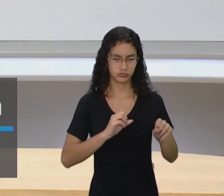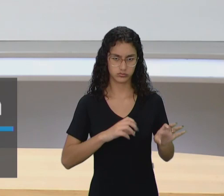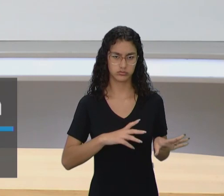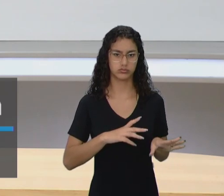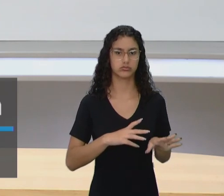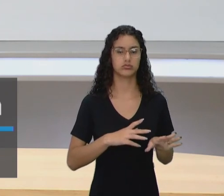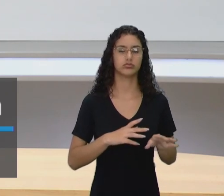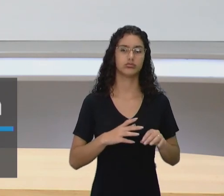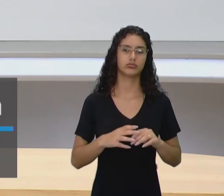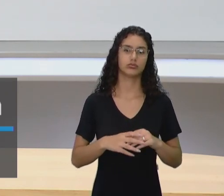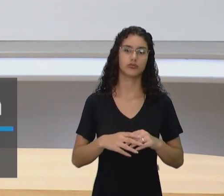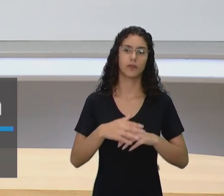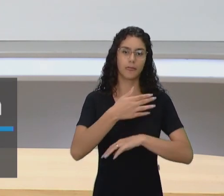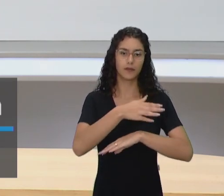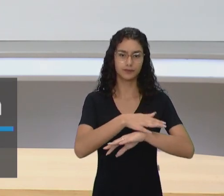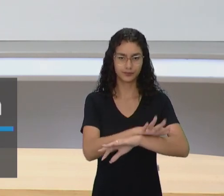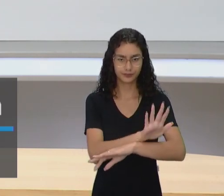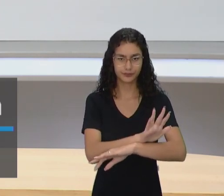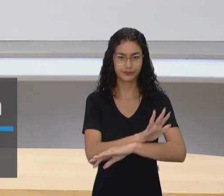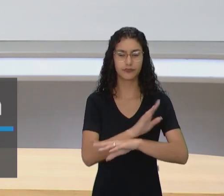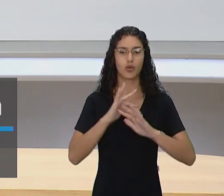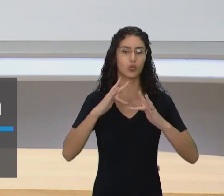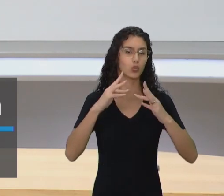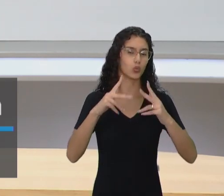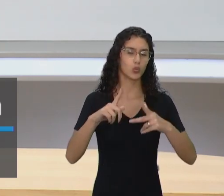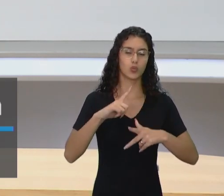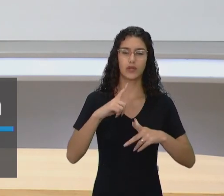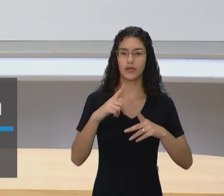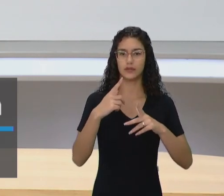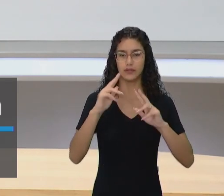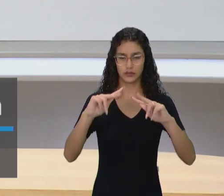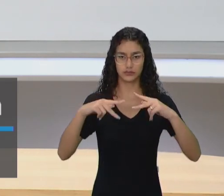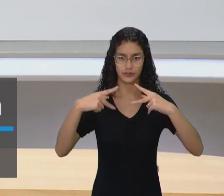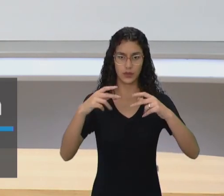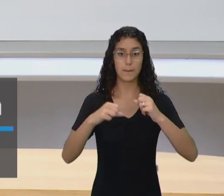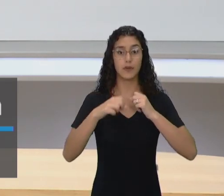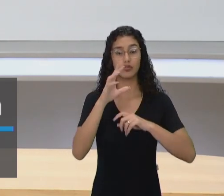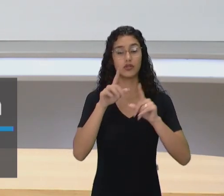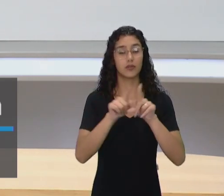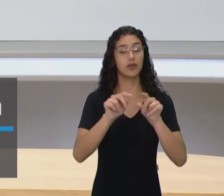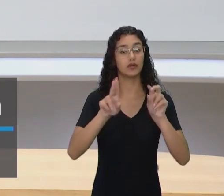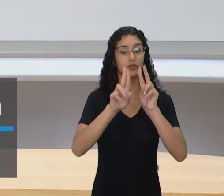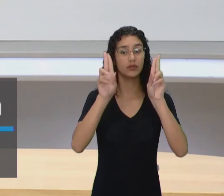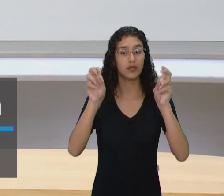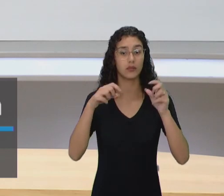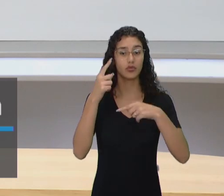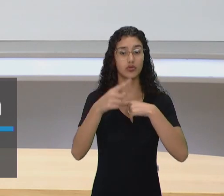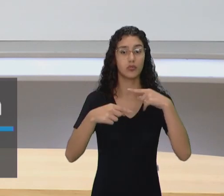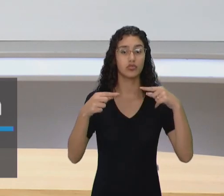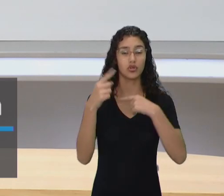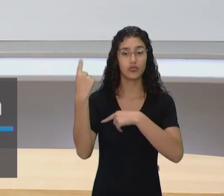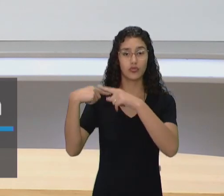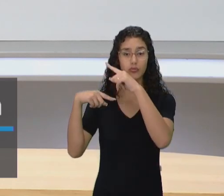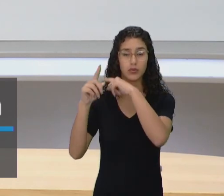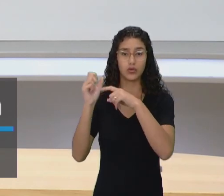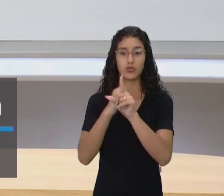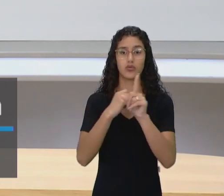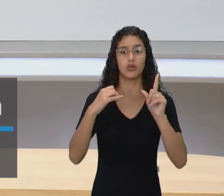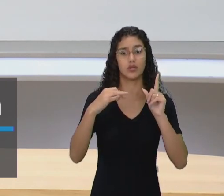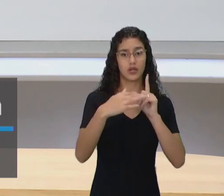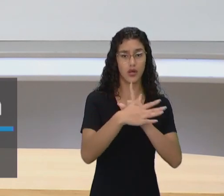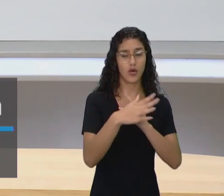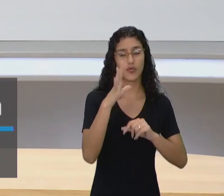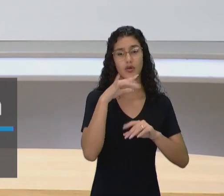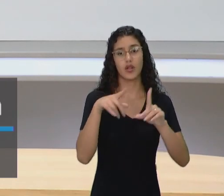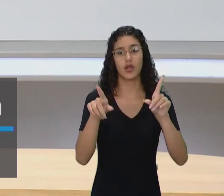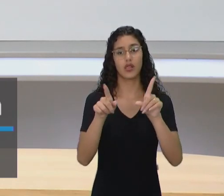educação, racismo, homofobia, tudo isso aí vai ter lá, tá? Você pode falar também dos temas de objeto de desenvolvimento social, né, vamos